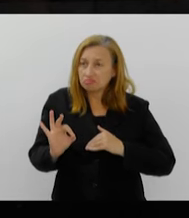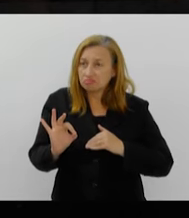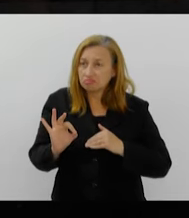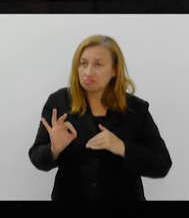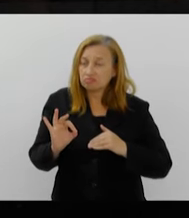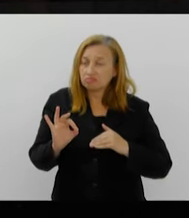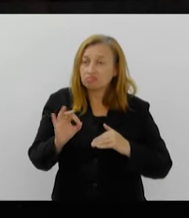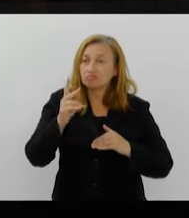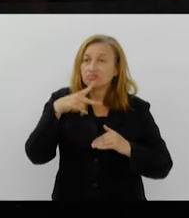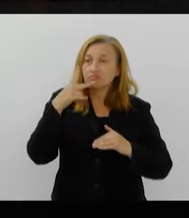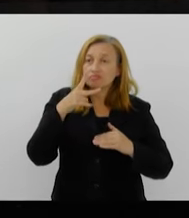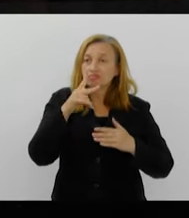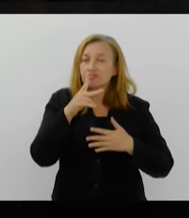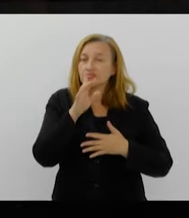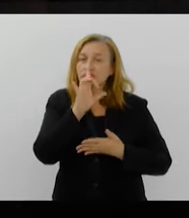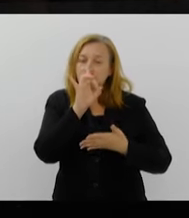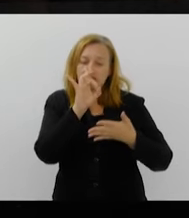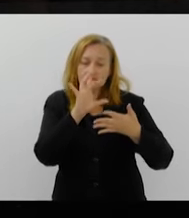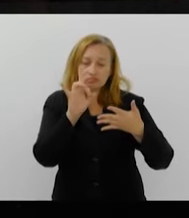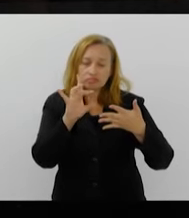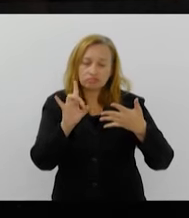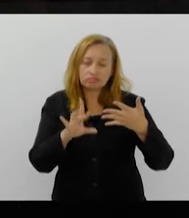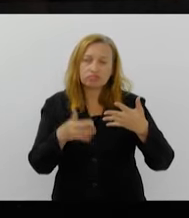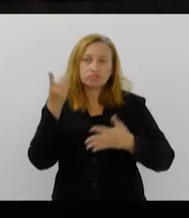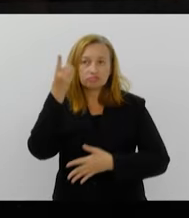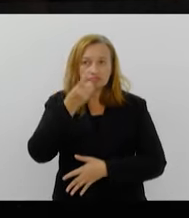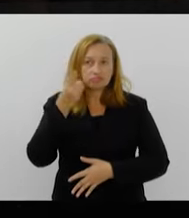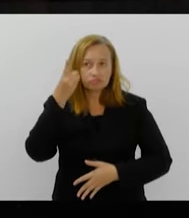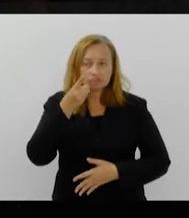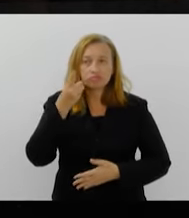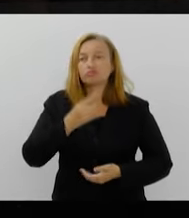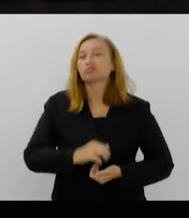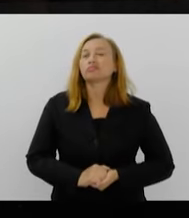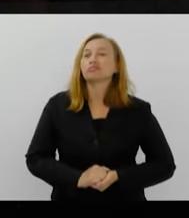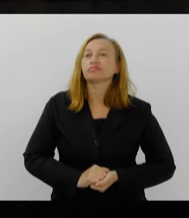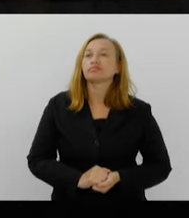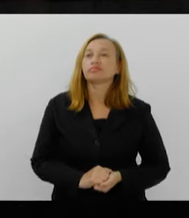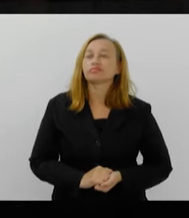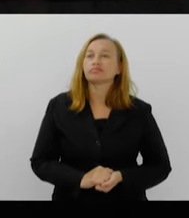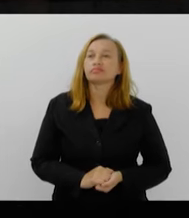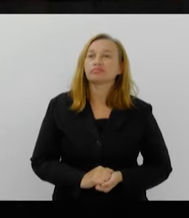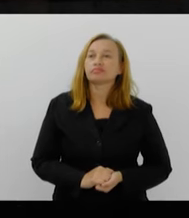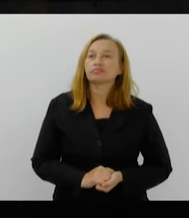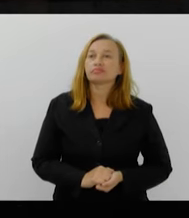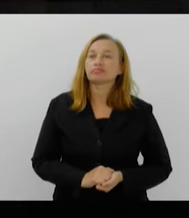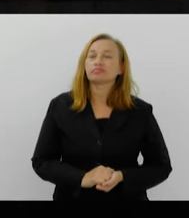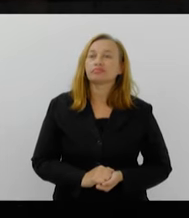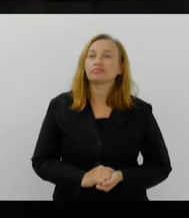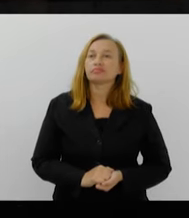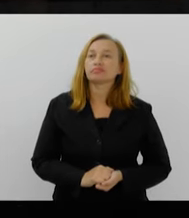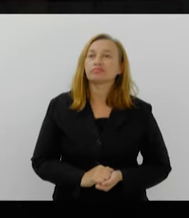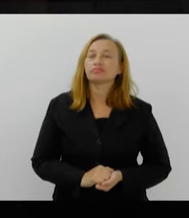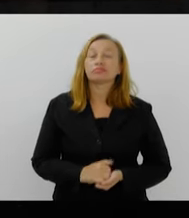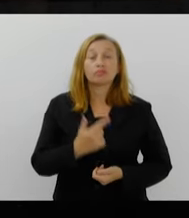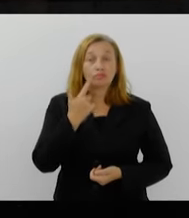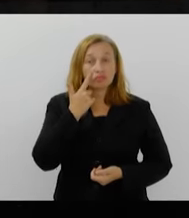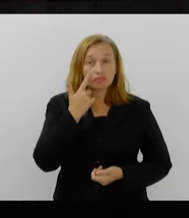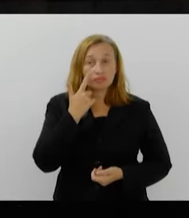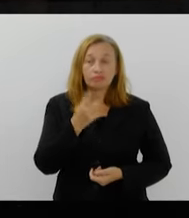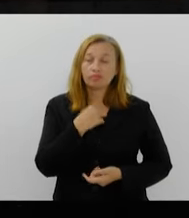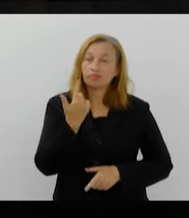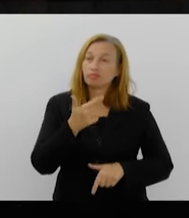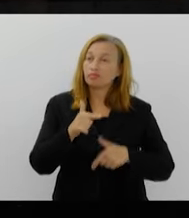as palavras dessas deputadas e desses deputados, eu vou me ater a alguns pontos. Veja, a nossa função